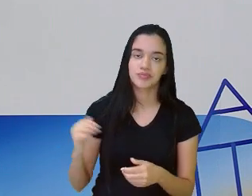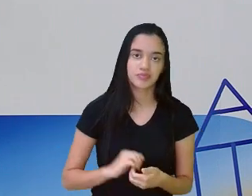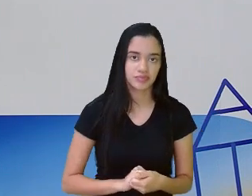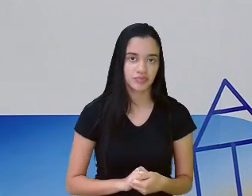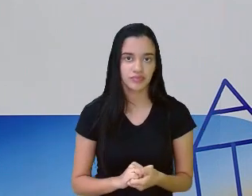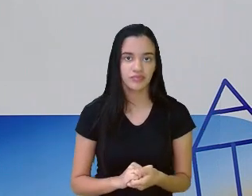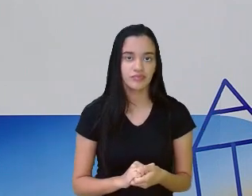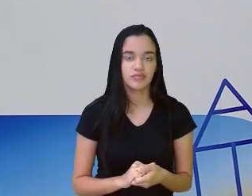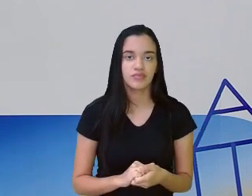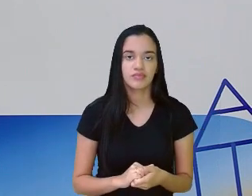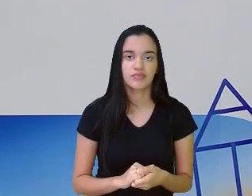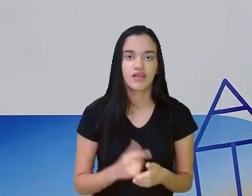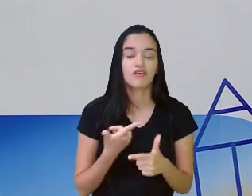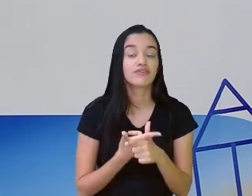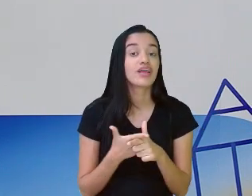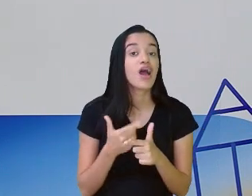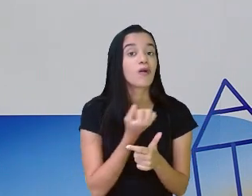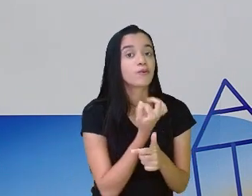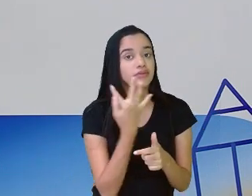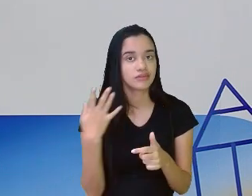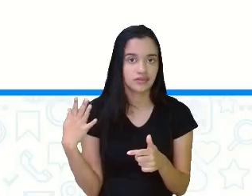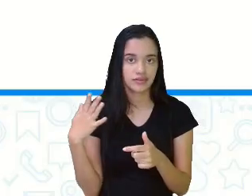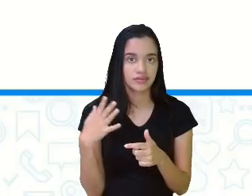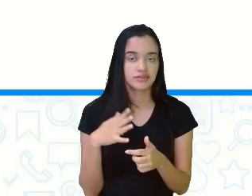Vou dividir as quantidades.